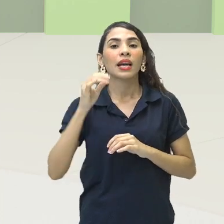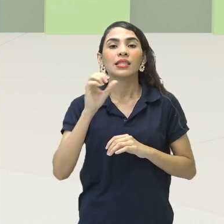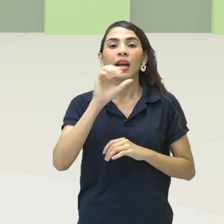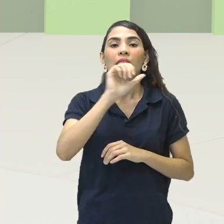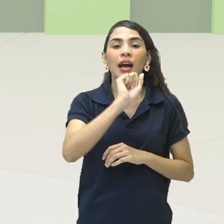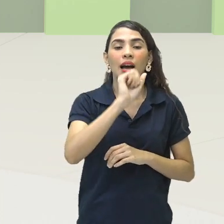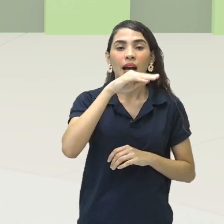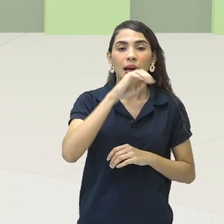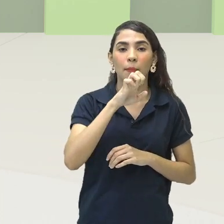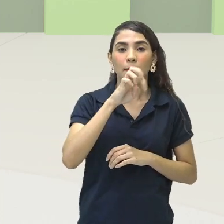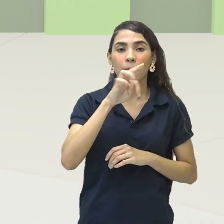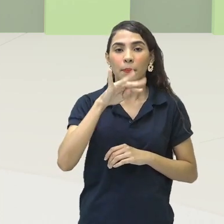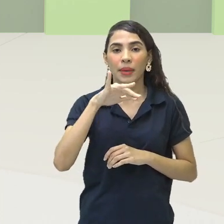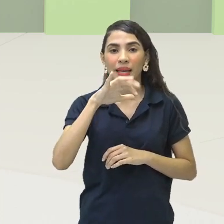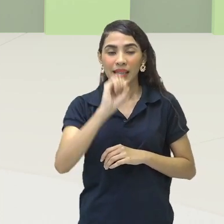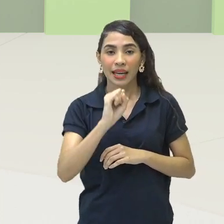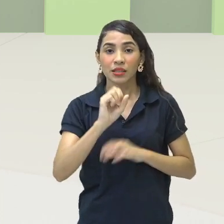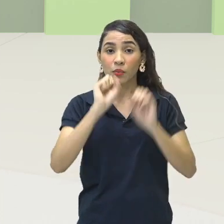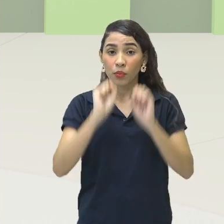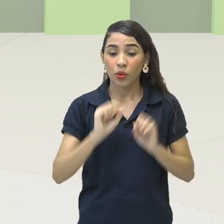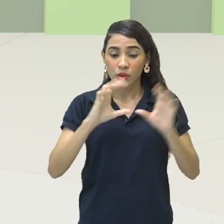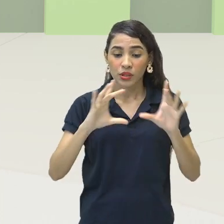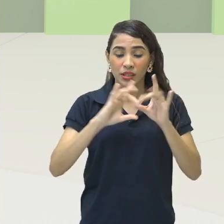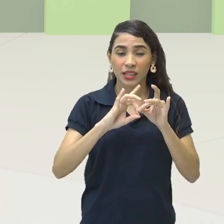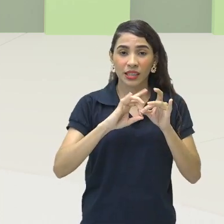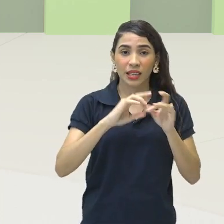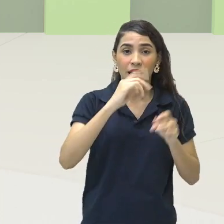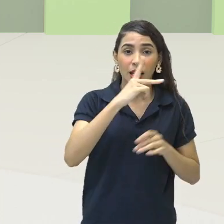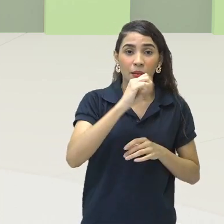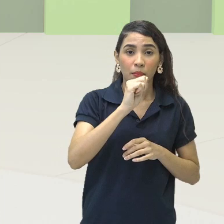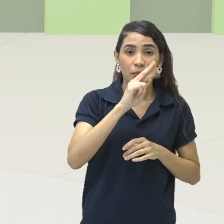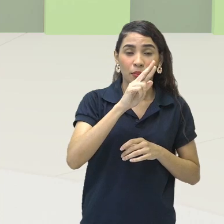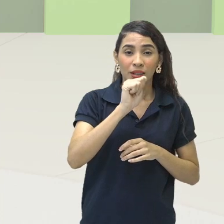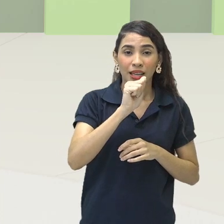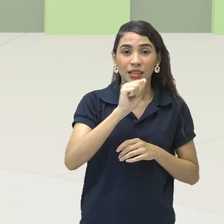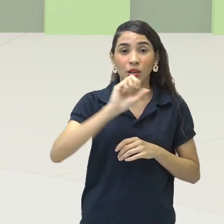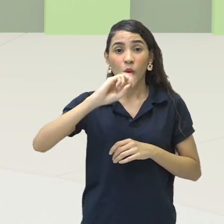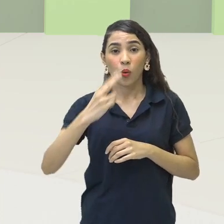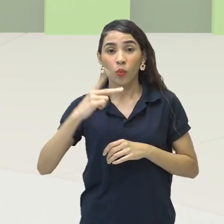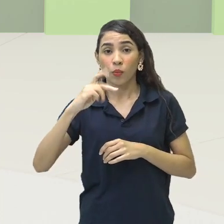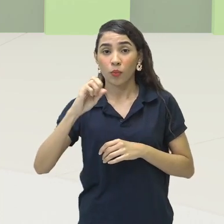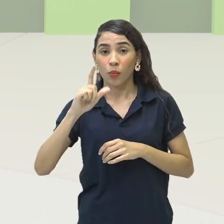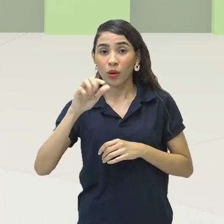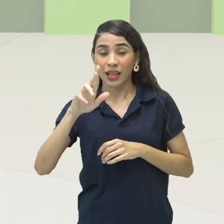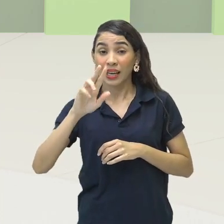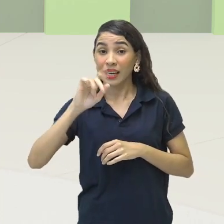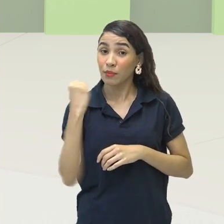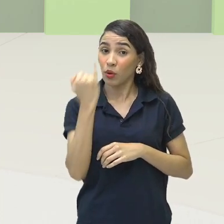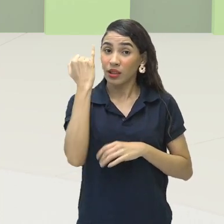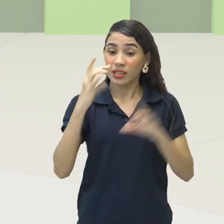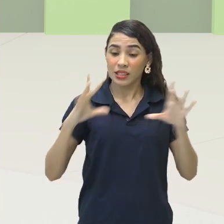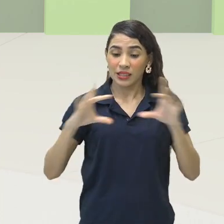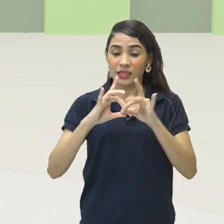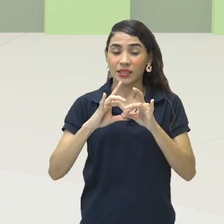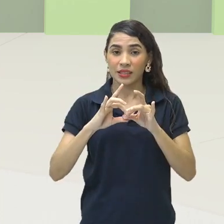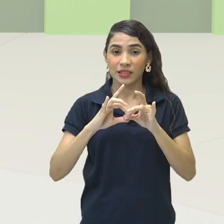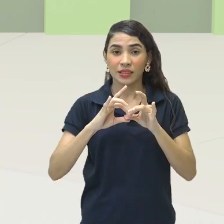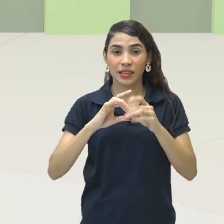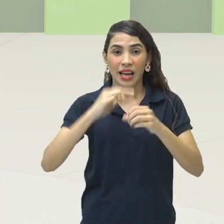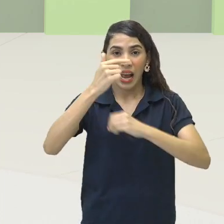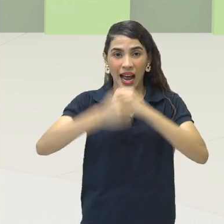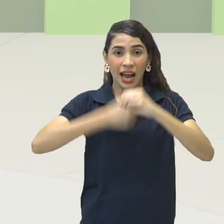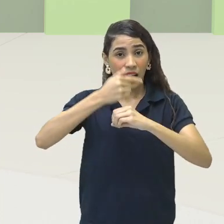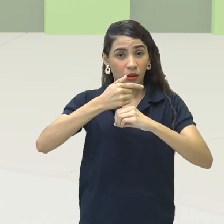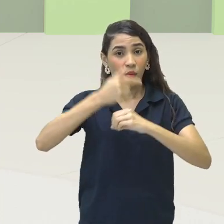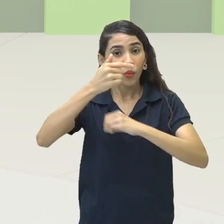E essas ligações podem ser apolares ou polares. Importante dizer que essas ligações são átomos com